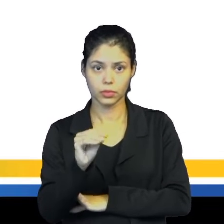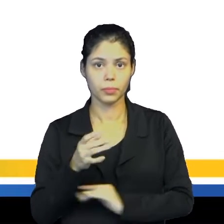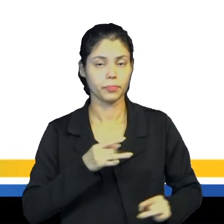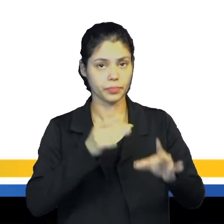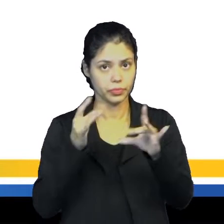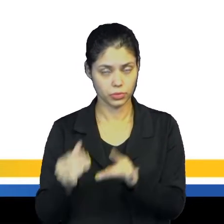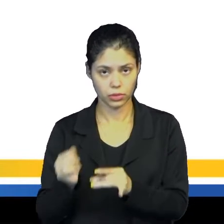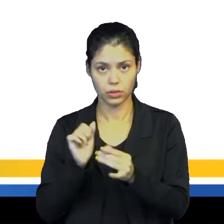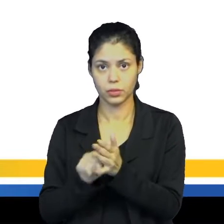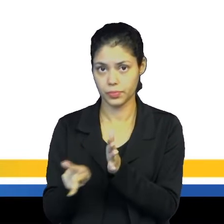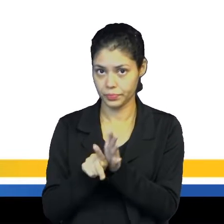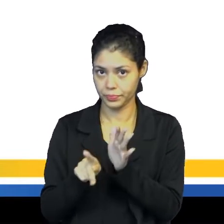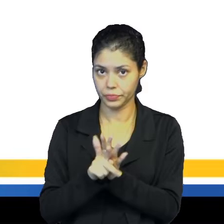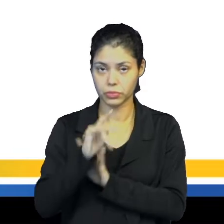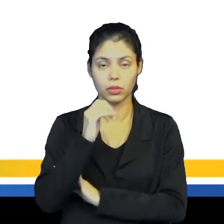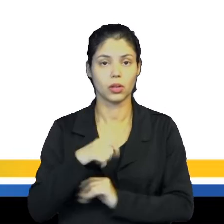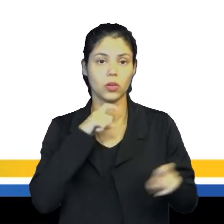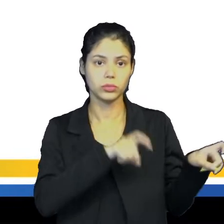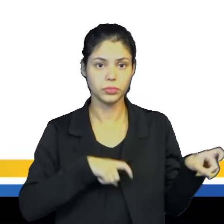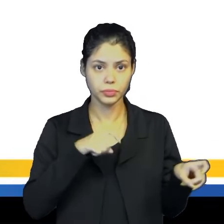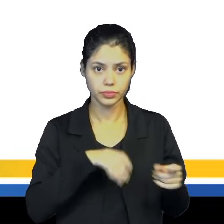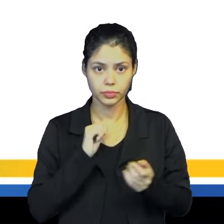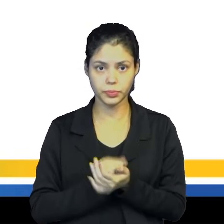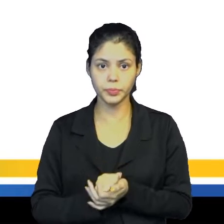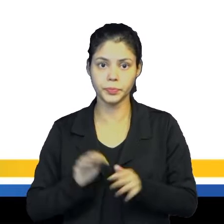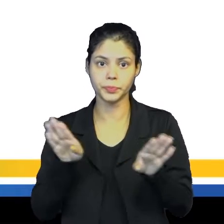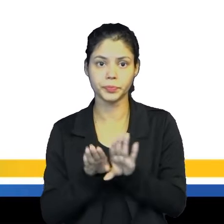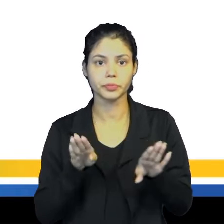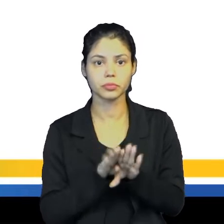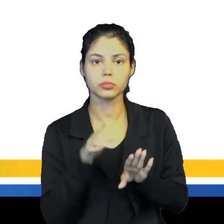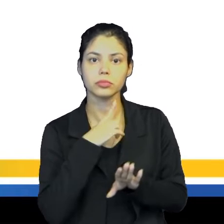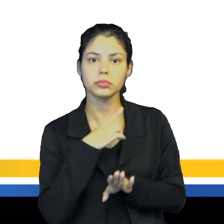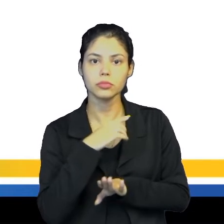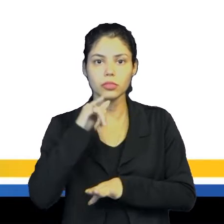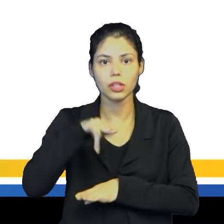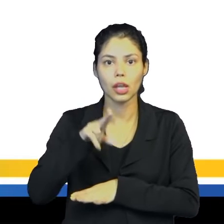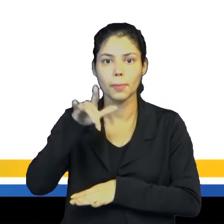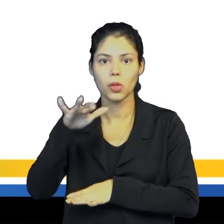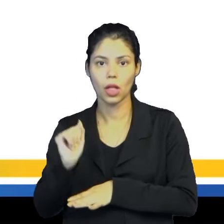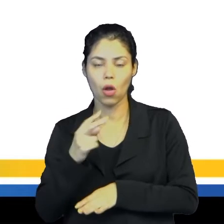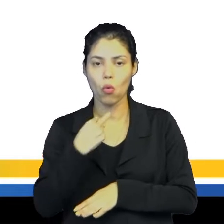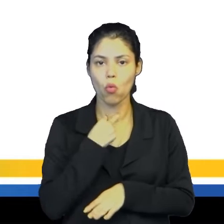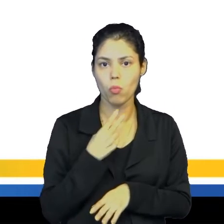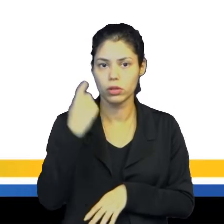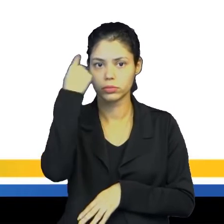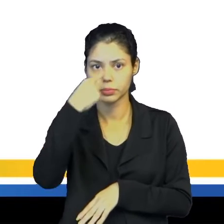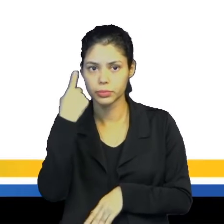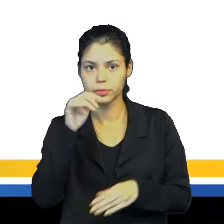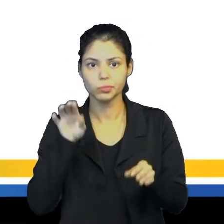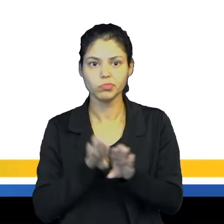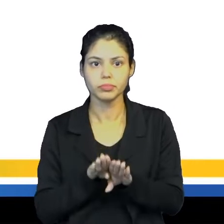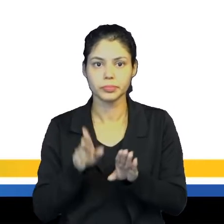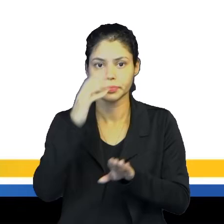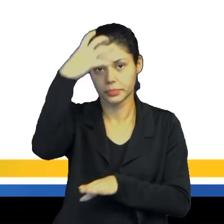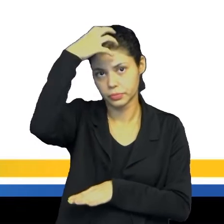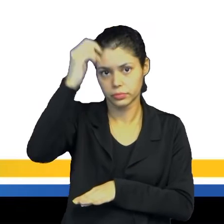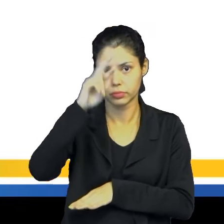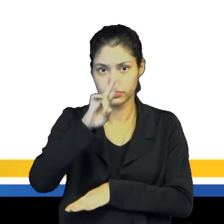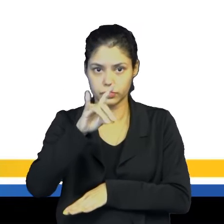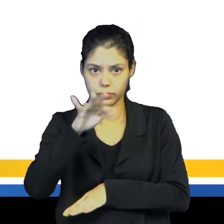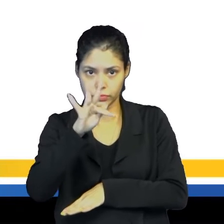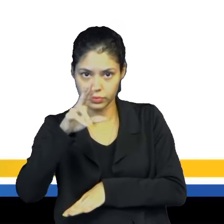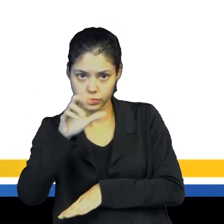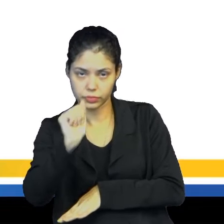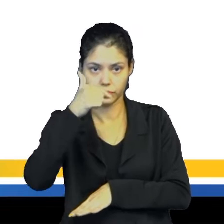entre metrópole e colônia, a expansão do Império Napoleônico, que ocupa a Espanha, né, e destituiu o rei Fernando VII, ali